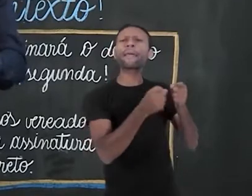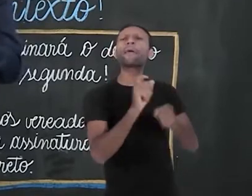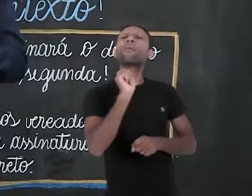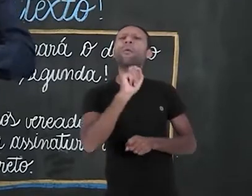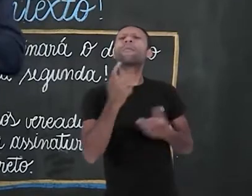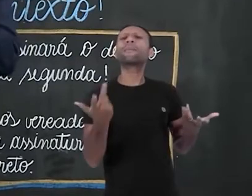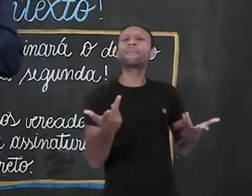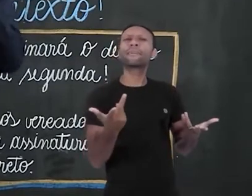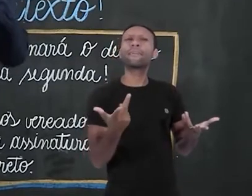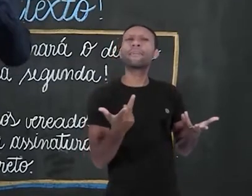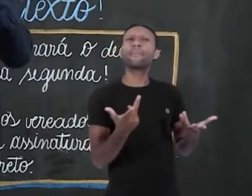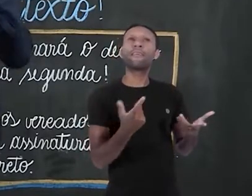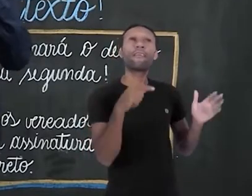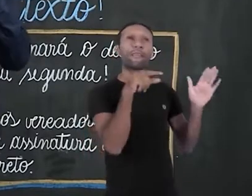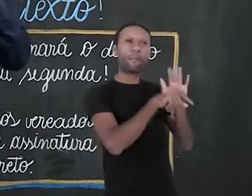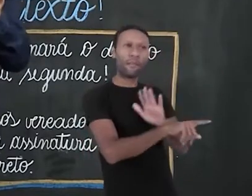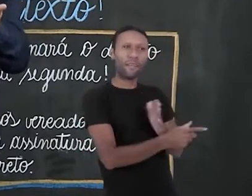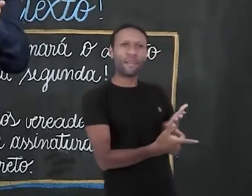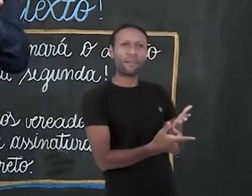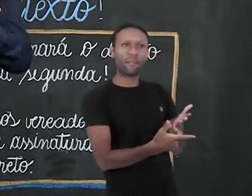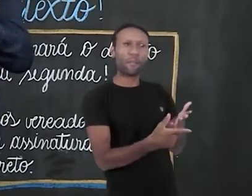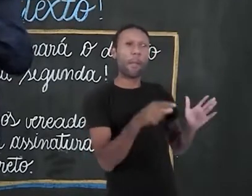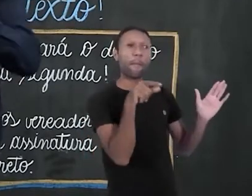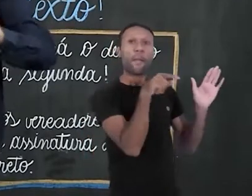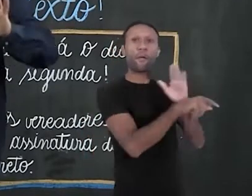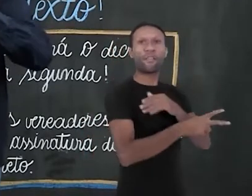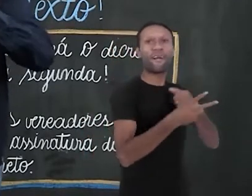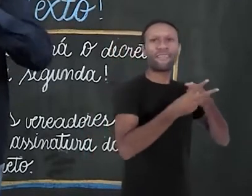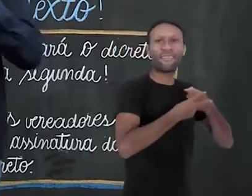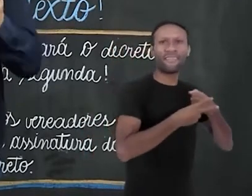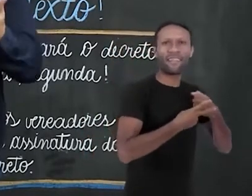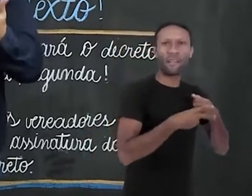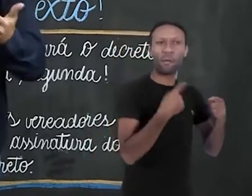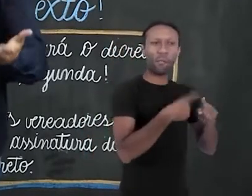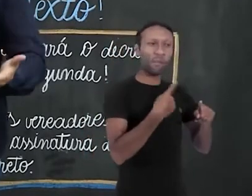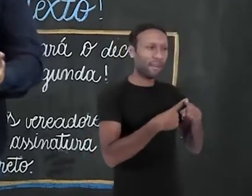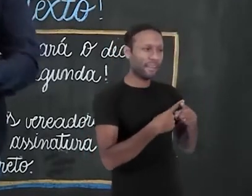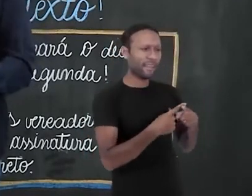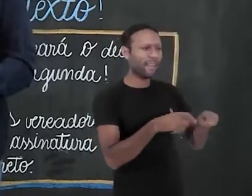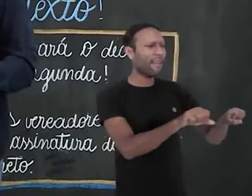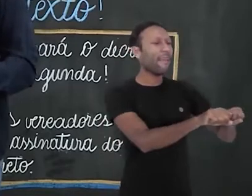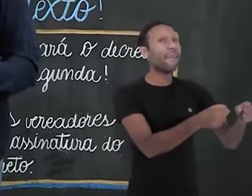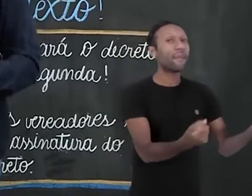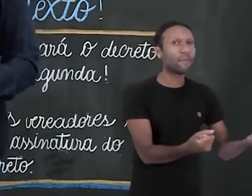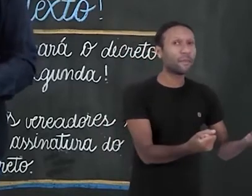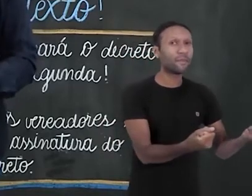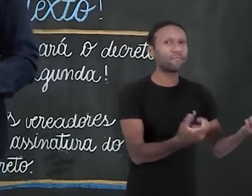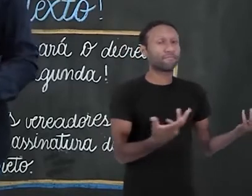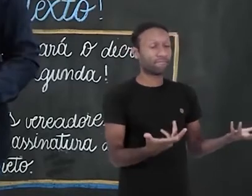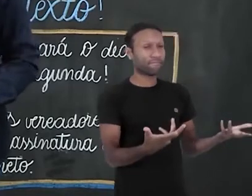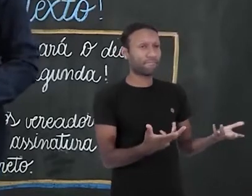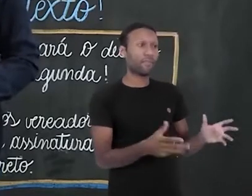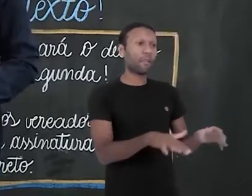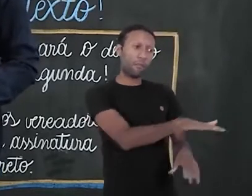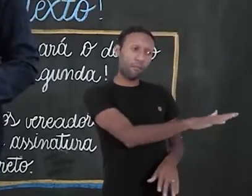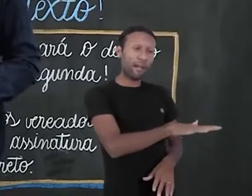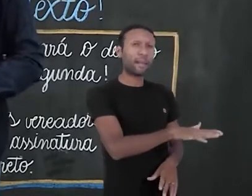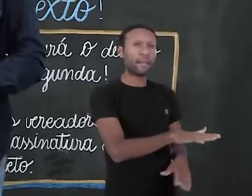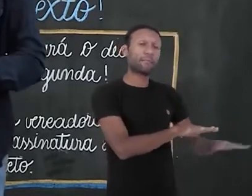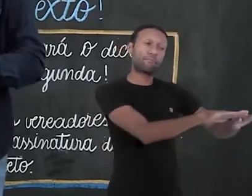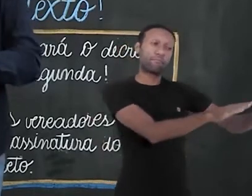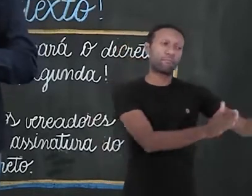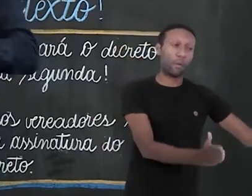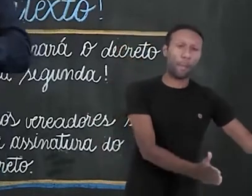O que está quebrado? Ou seja, eu faço uma pergunta ao verbo para saber de quem ou de que eu estou falando. Nesse caso, eu estou falando de uma